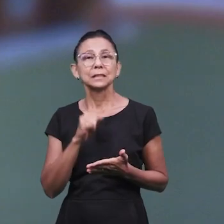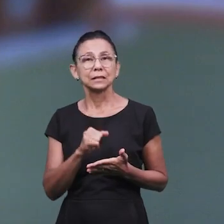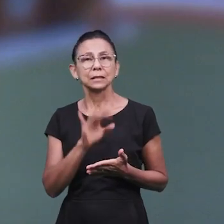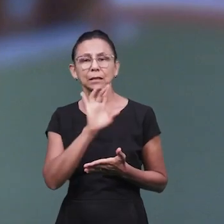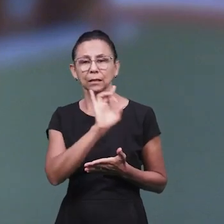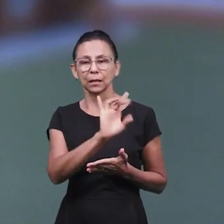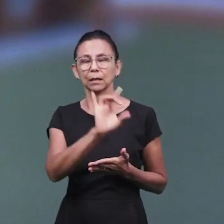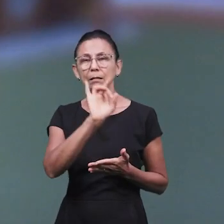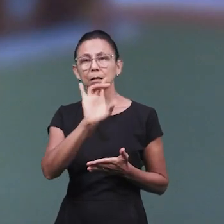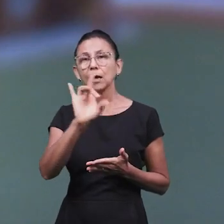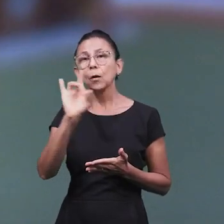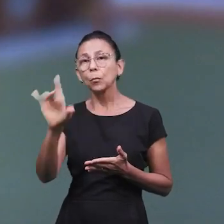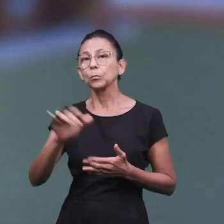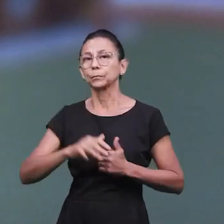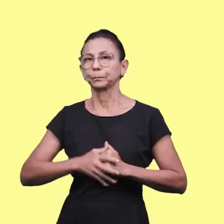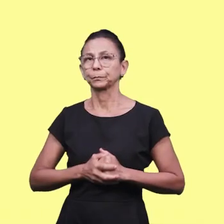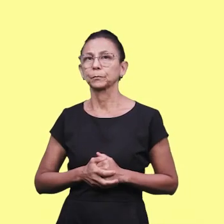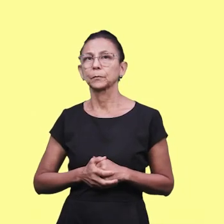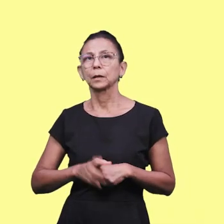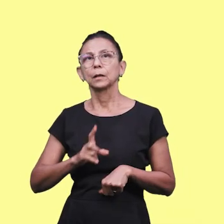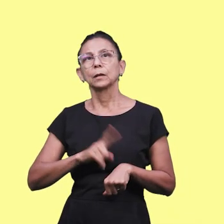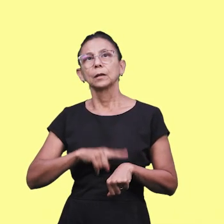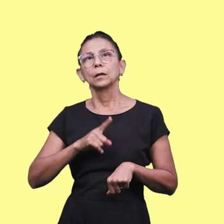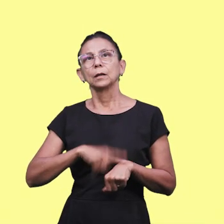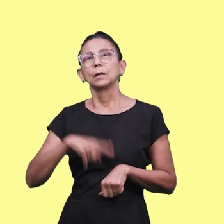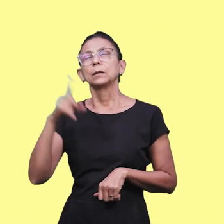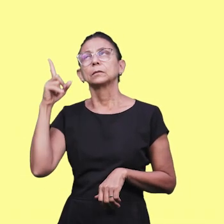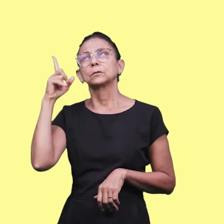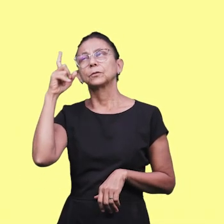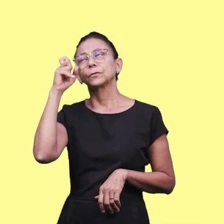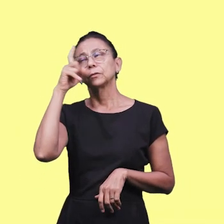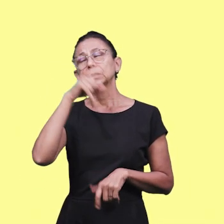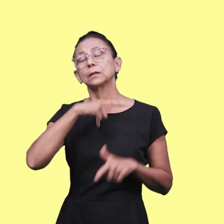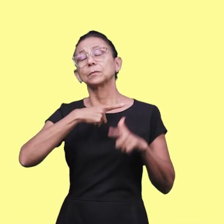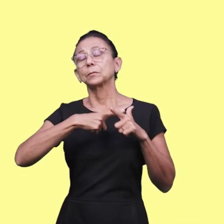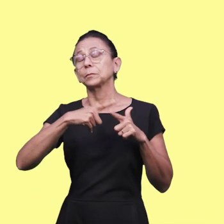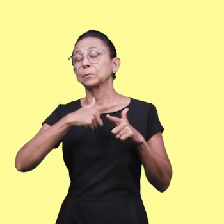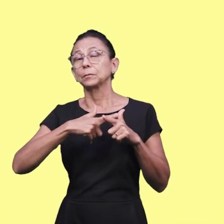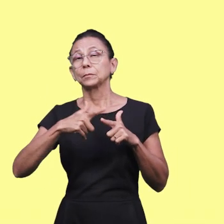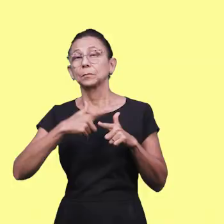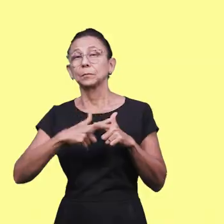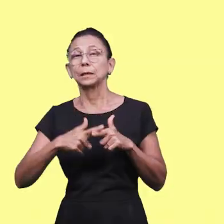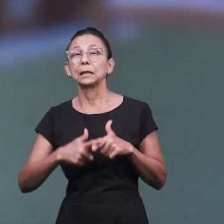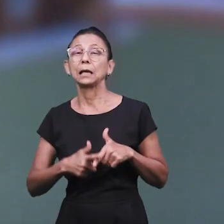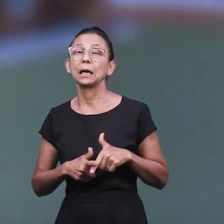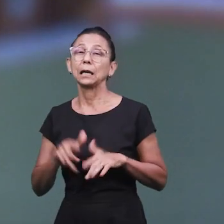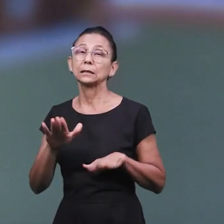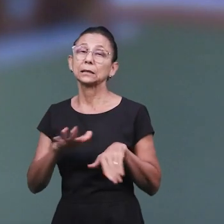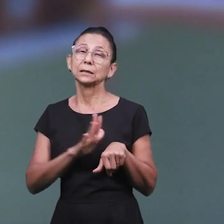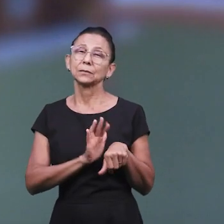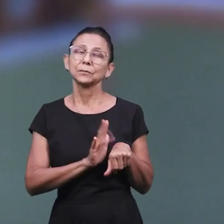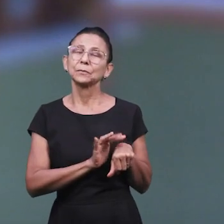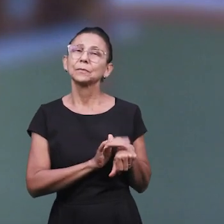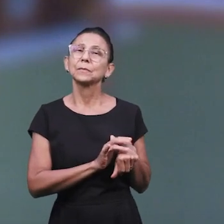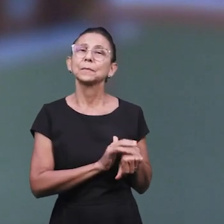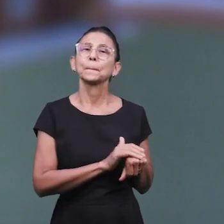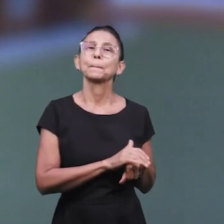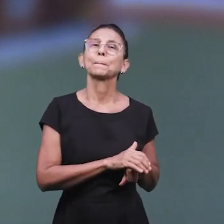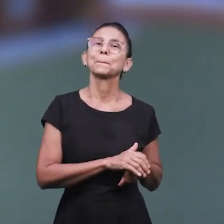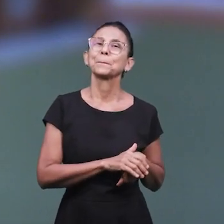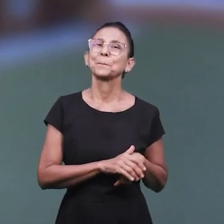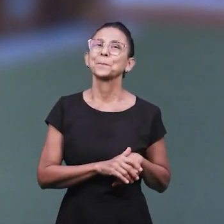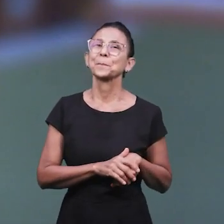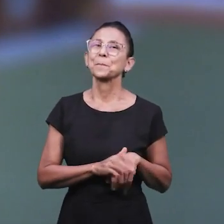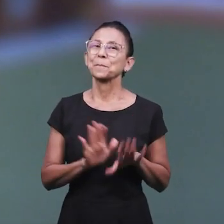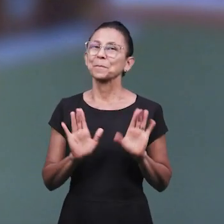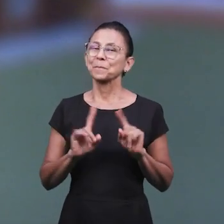um de nós esteja passando por problemas, por momentos difíceis, muitas vezes por enfermidades, mas a